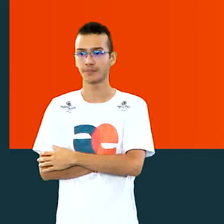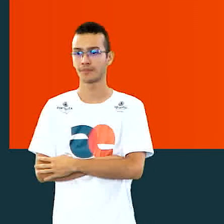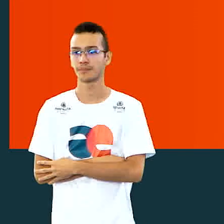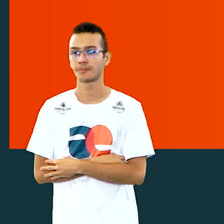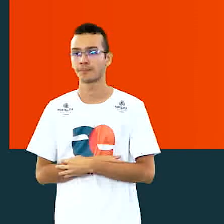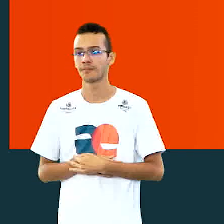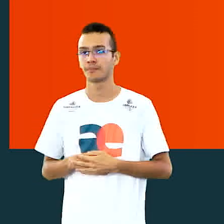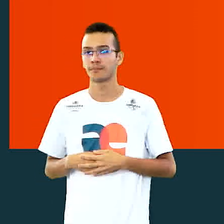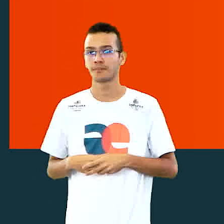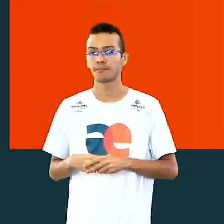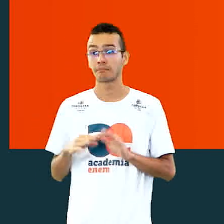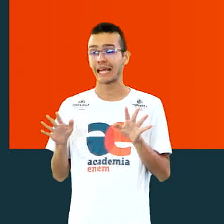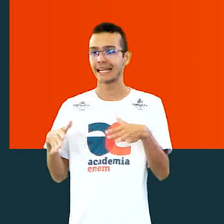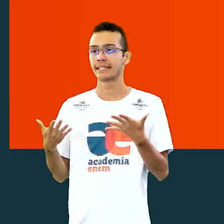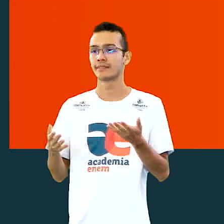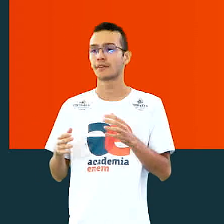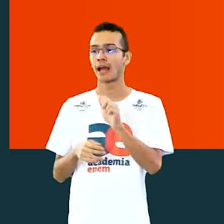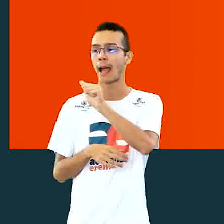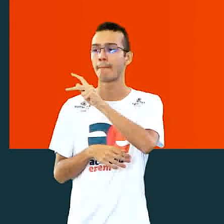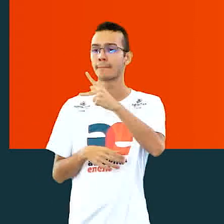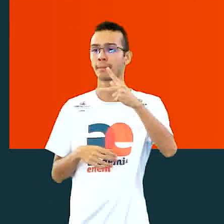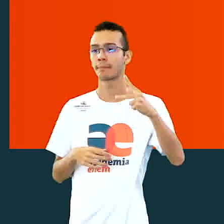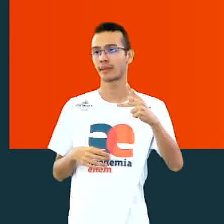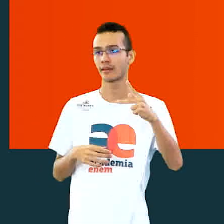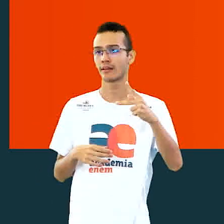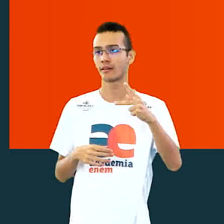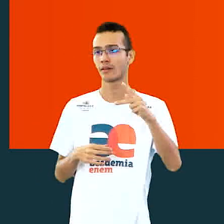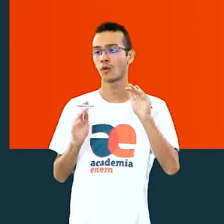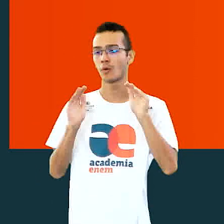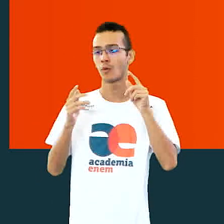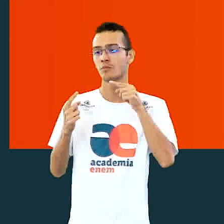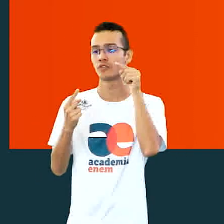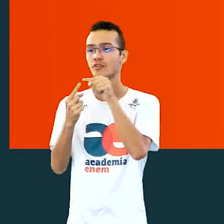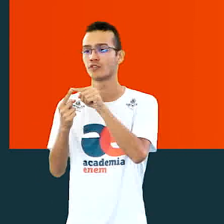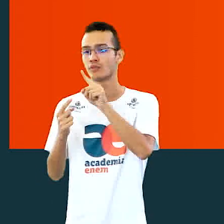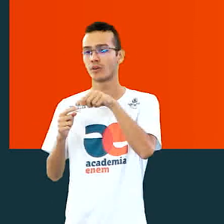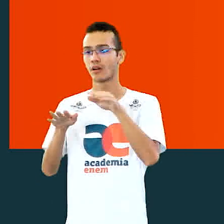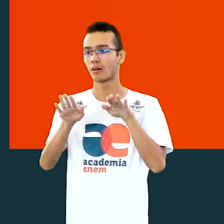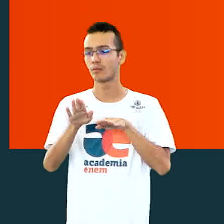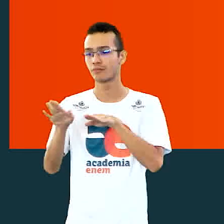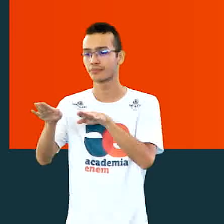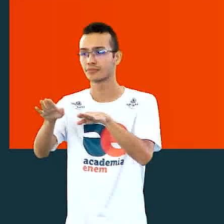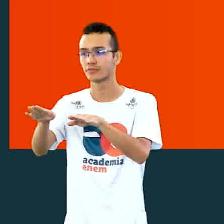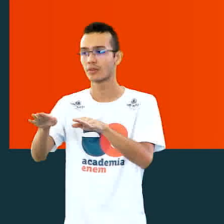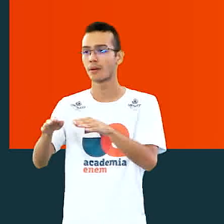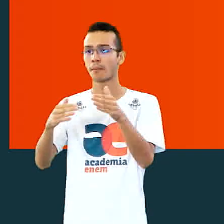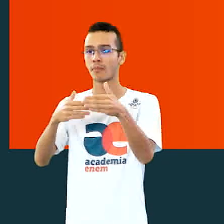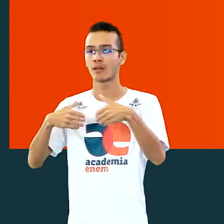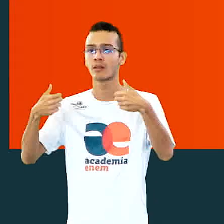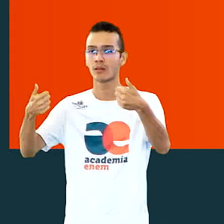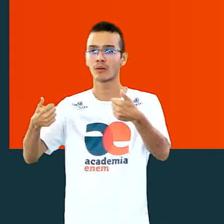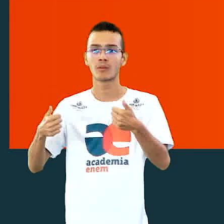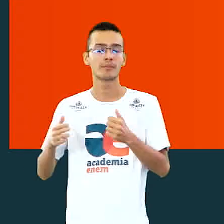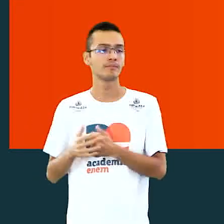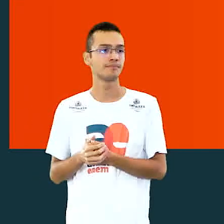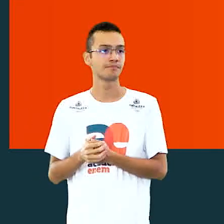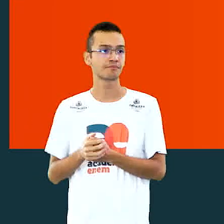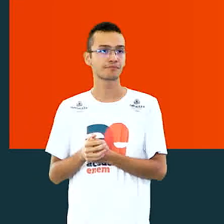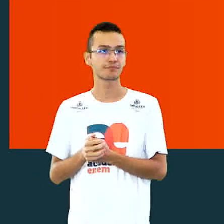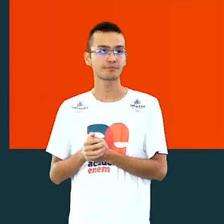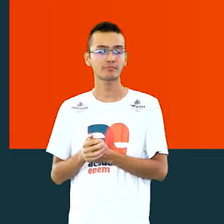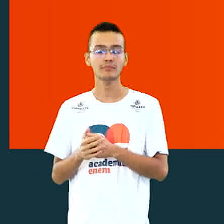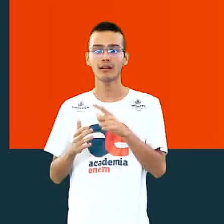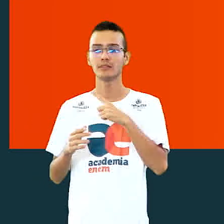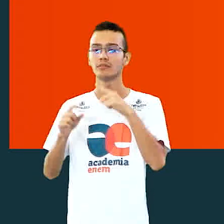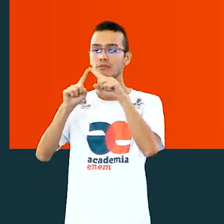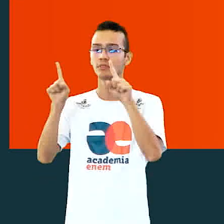melhores rotas em um aplicativo de trânsito, um pesquisador propõe um modelo com base em circuitos elétricos. Nesse modelo, a corrente representa o